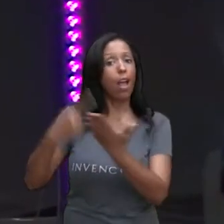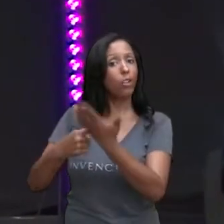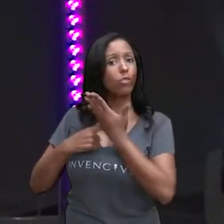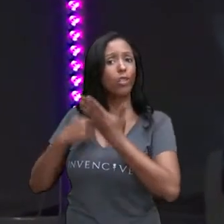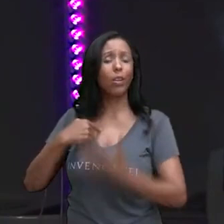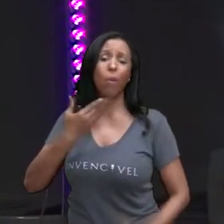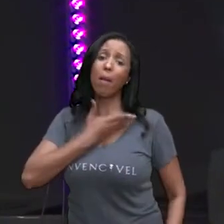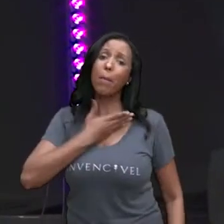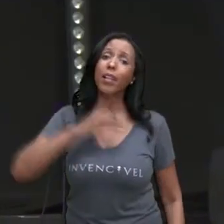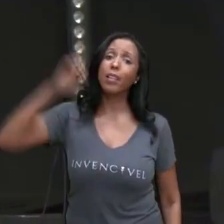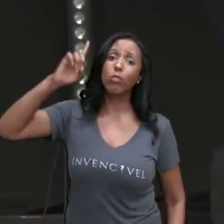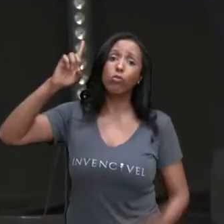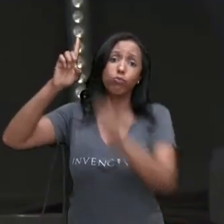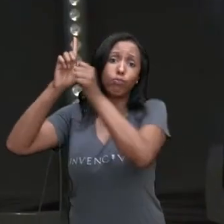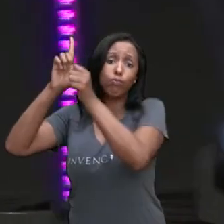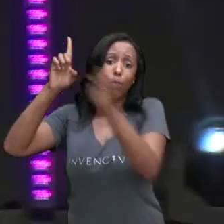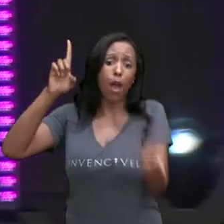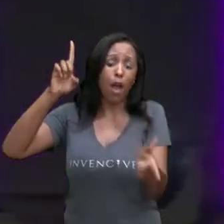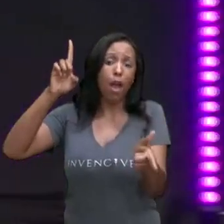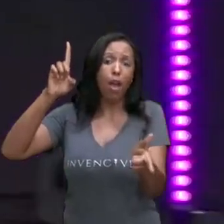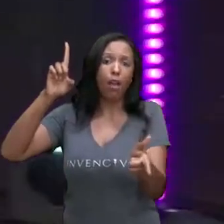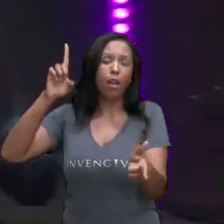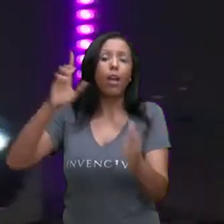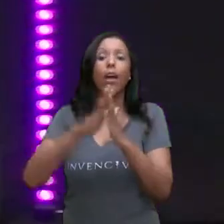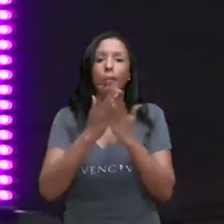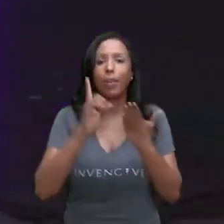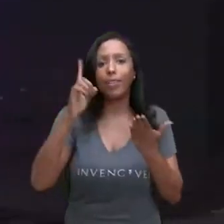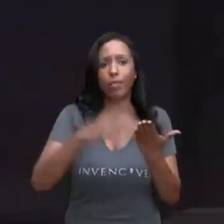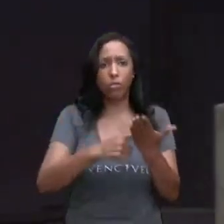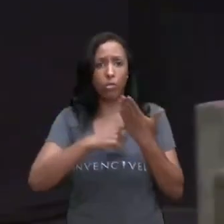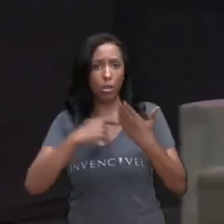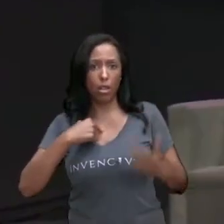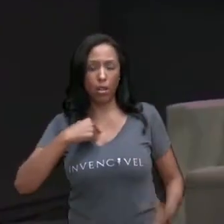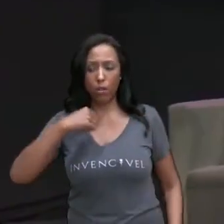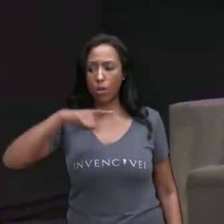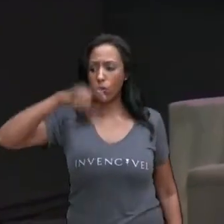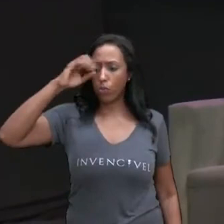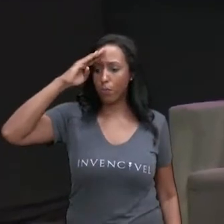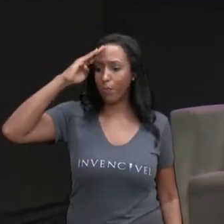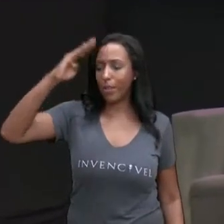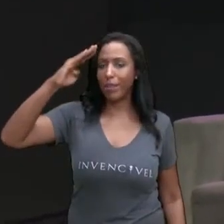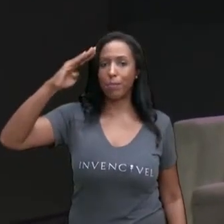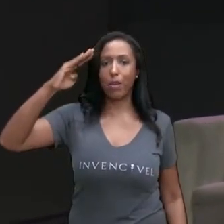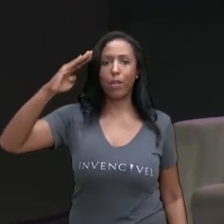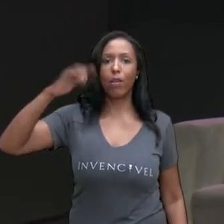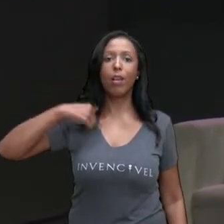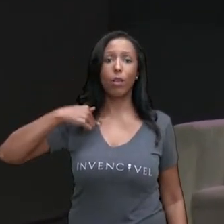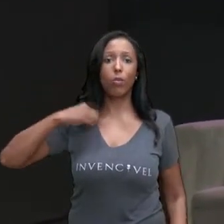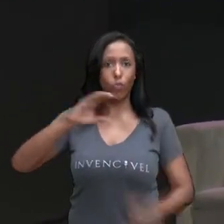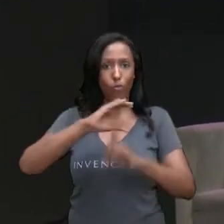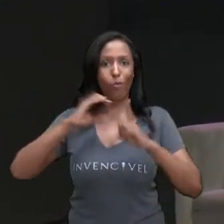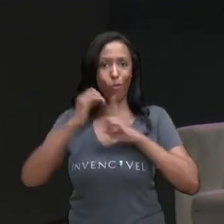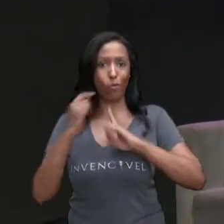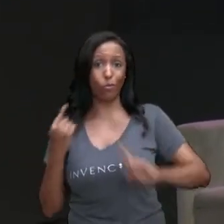droga. A palavra de Deus faz eu priorizar mais estar num culto do que numa boca de fumo. A